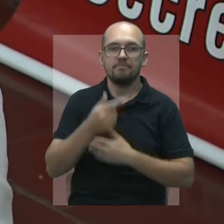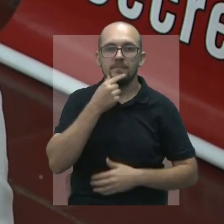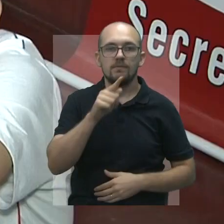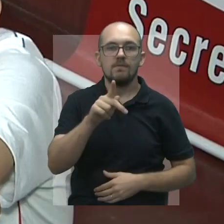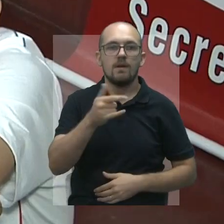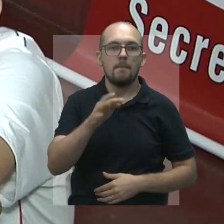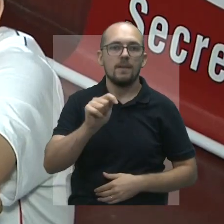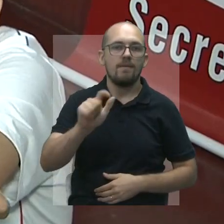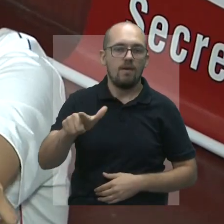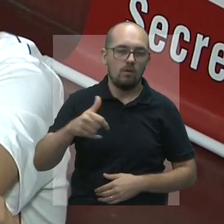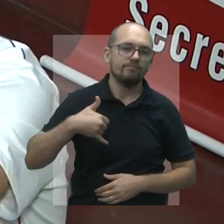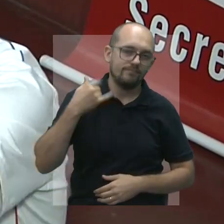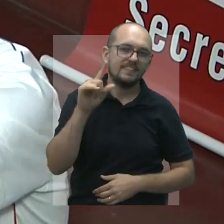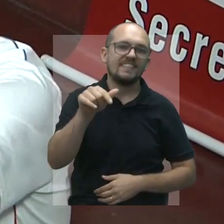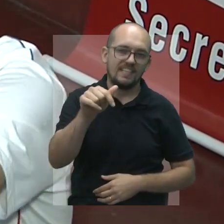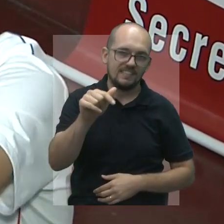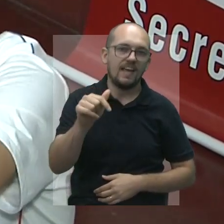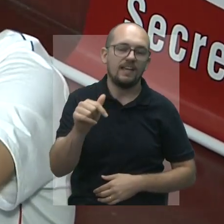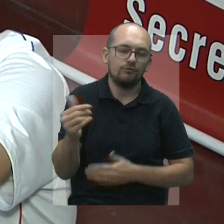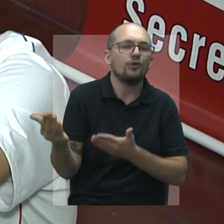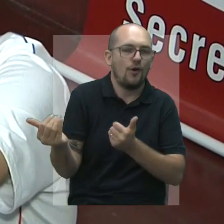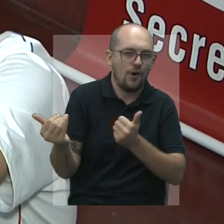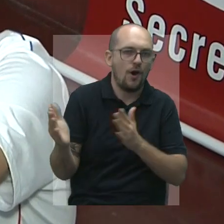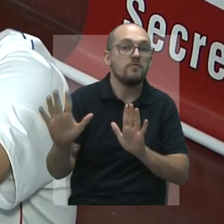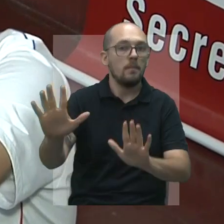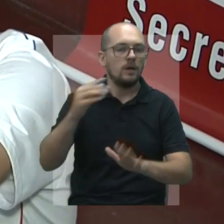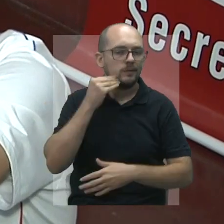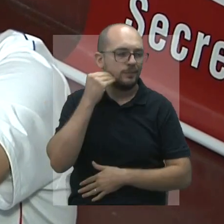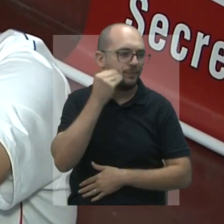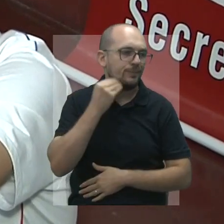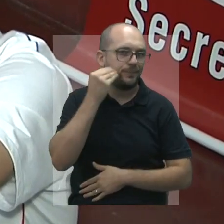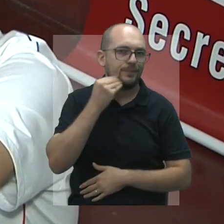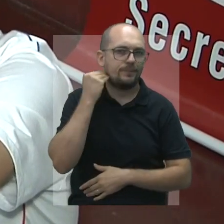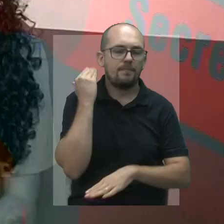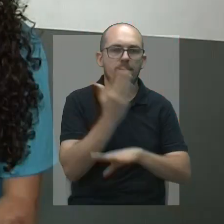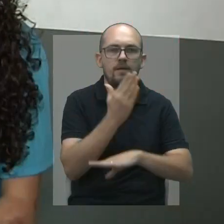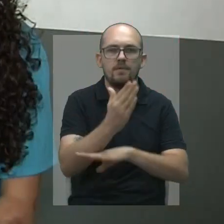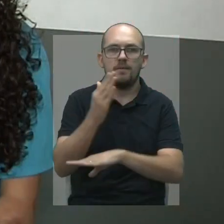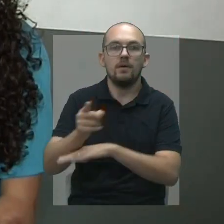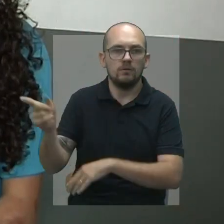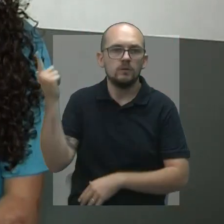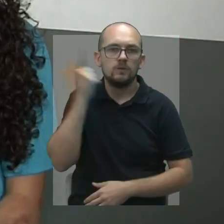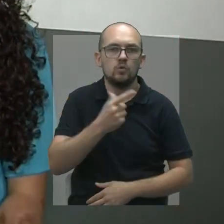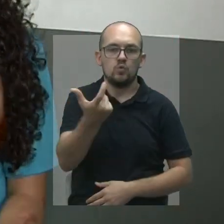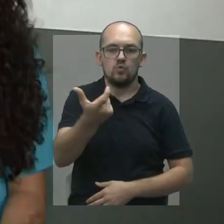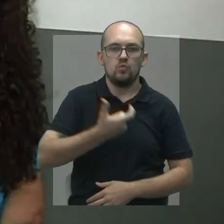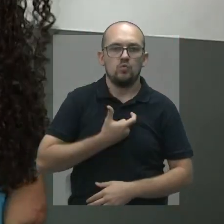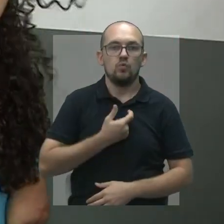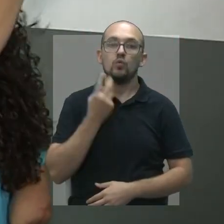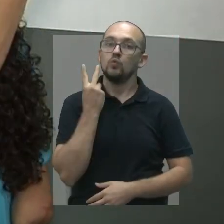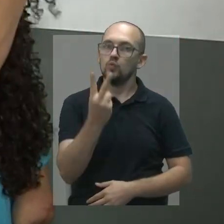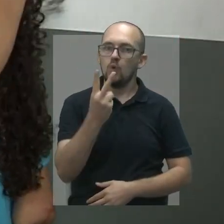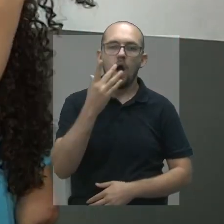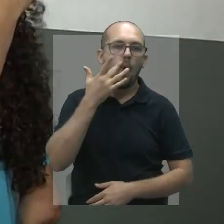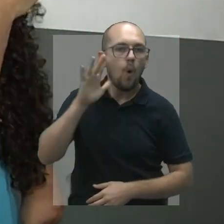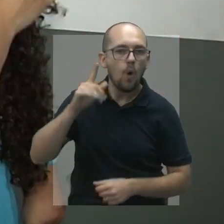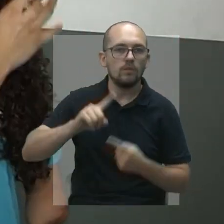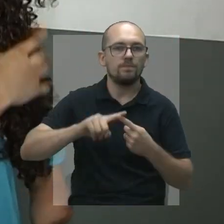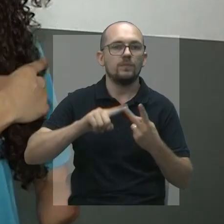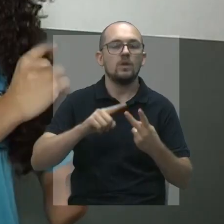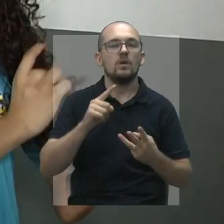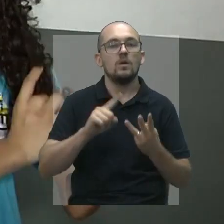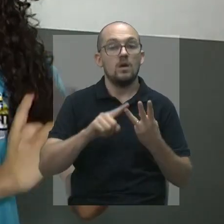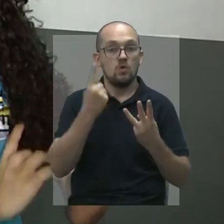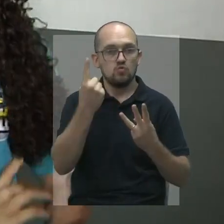17 anos de idade, é um dos mais experientes nadadores jauenses e conquistou 2 medalhas de ouro e 1 de bronze nos